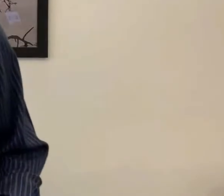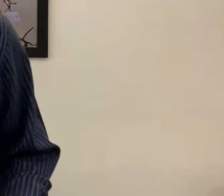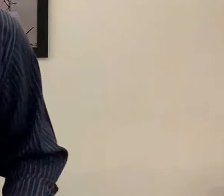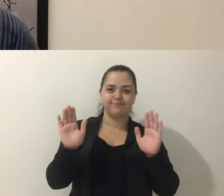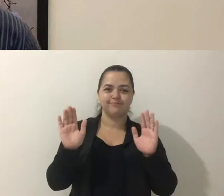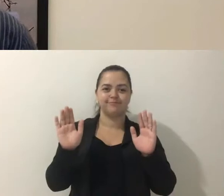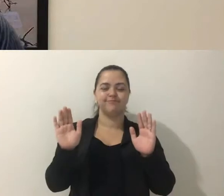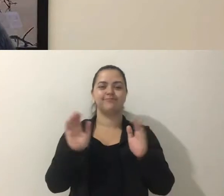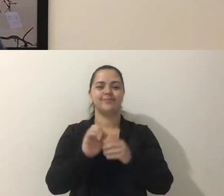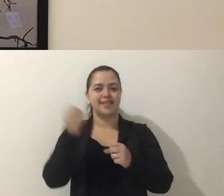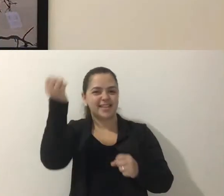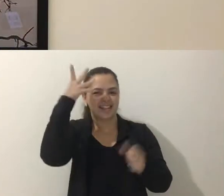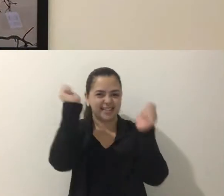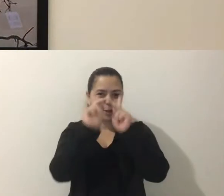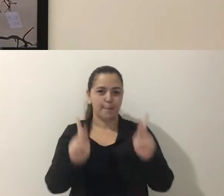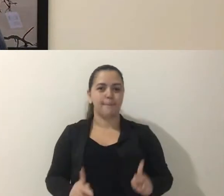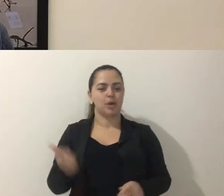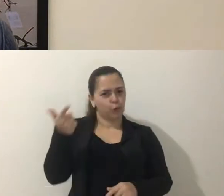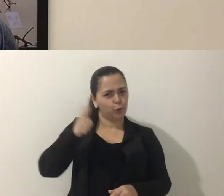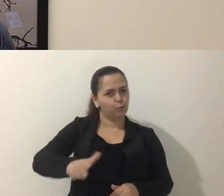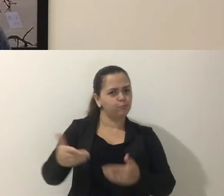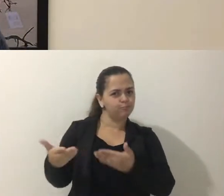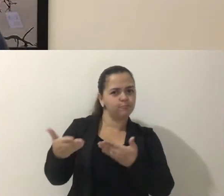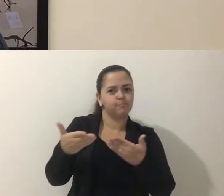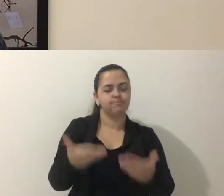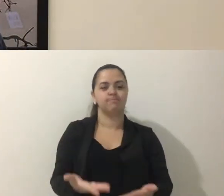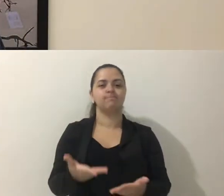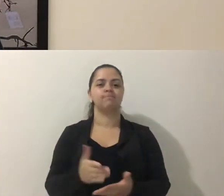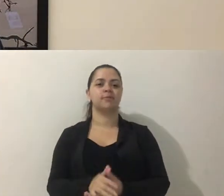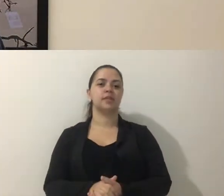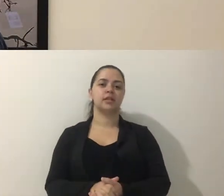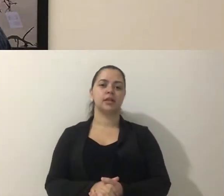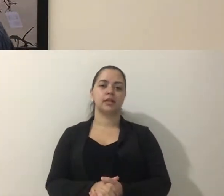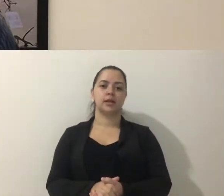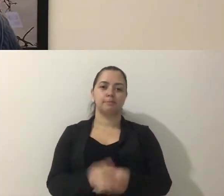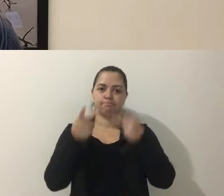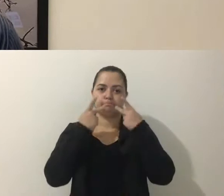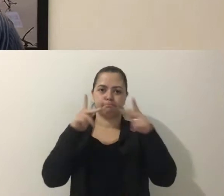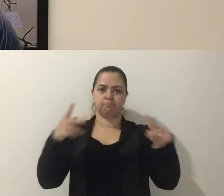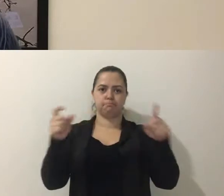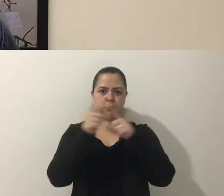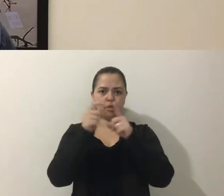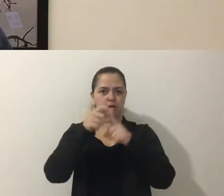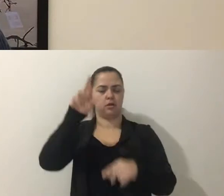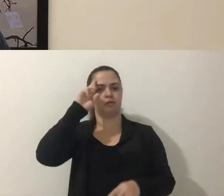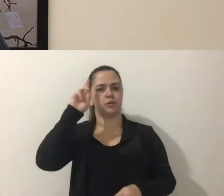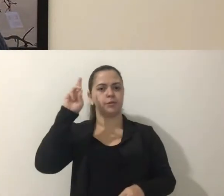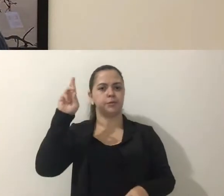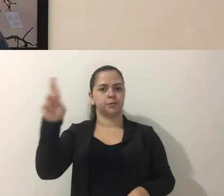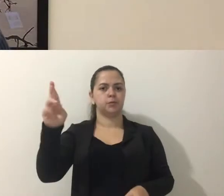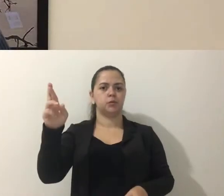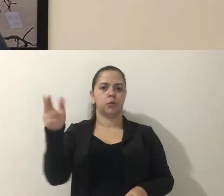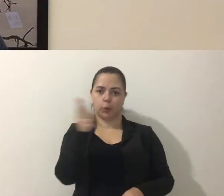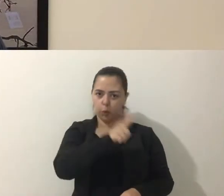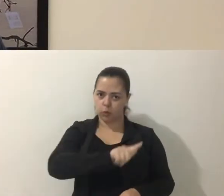Olá, povo de Deus, graça e paz. Mais uma vez, aqui estamos para trazer a ministração da palavra do